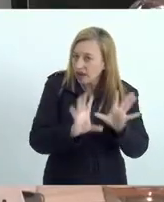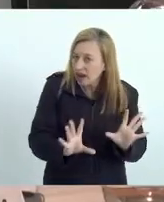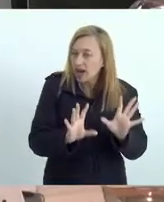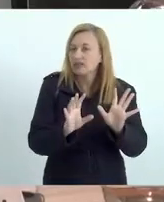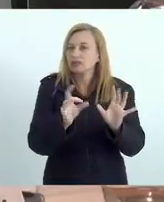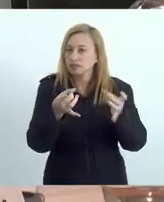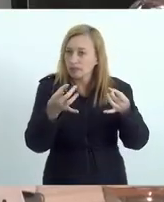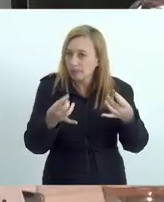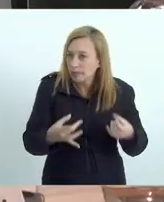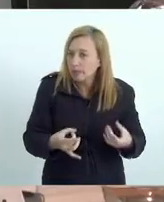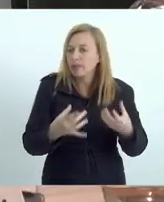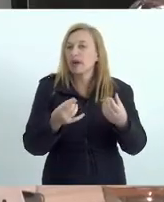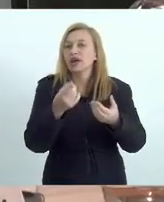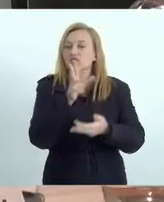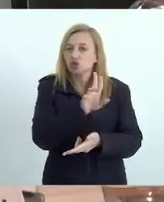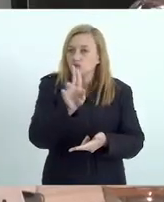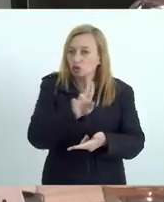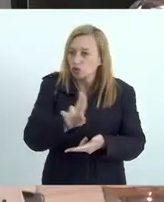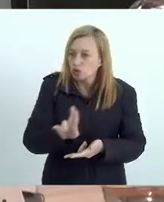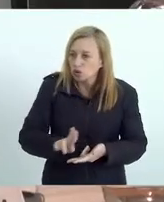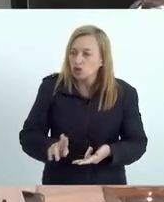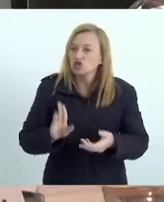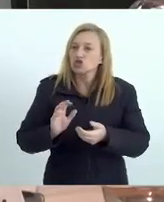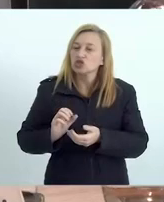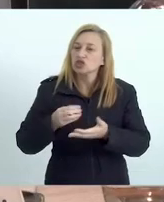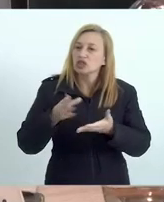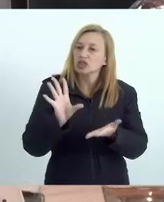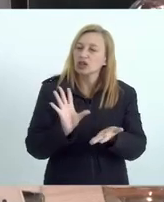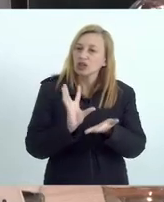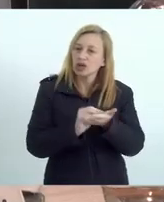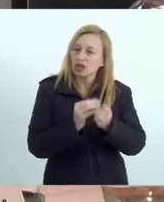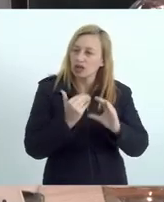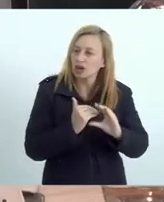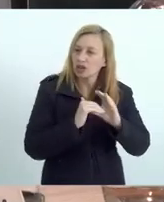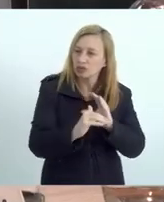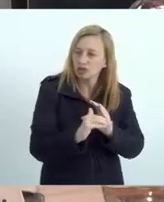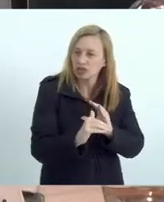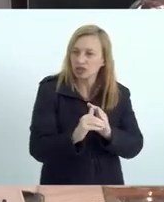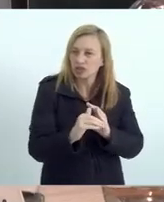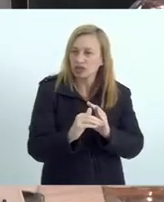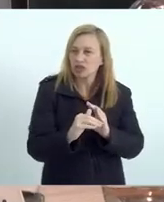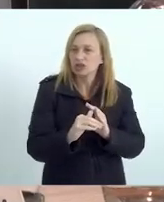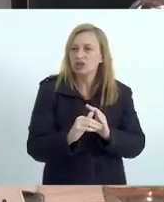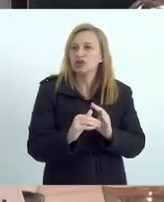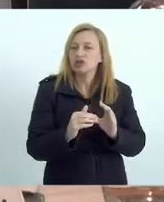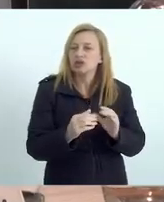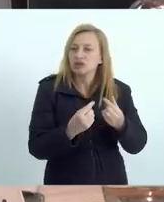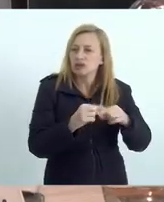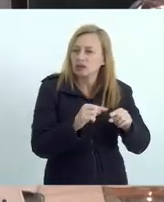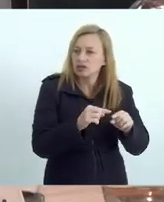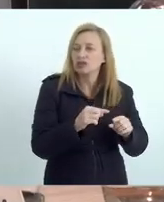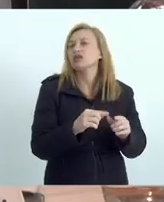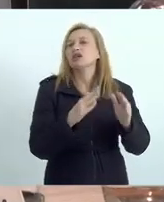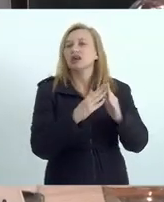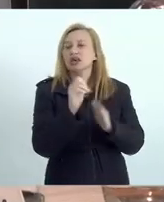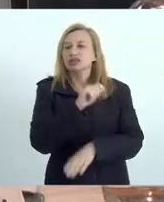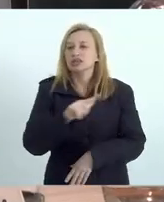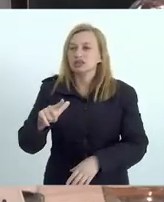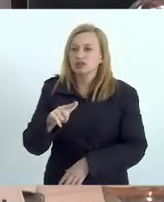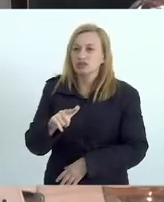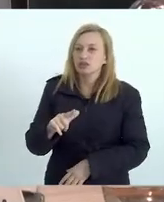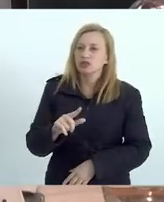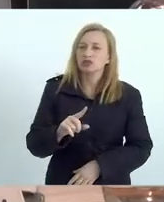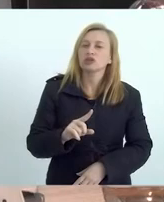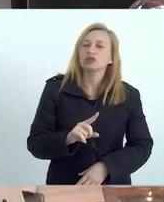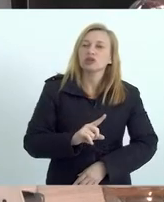tal tal tal pegar o nome por nome a gente encaminha formalmente catuca A Casa Civil E aí a casa civil